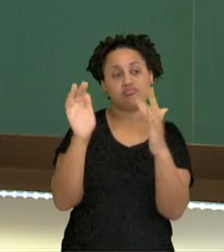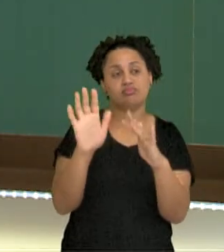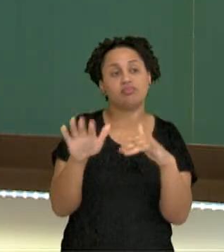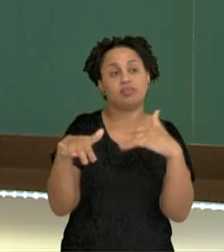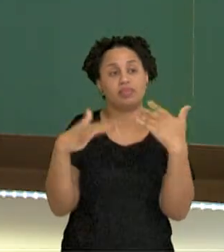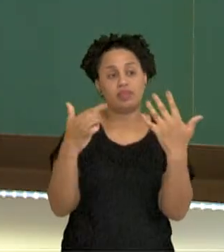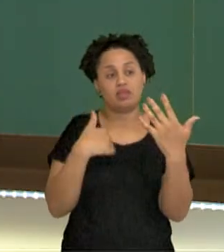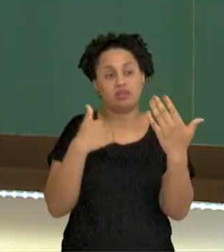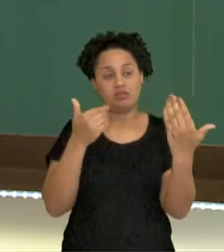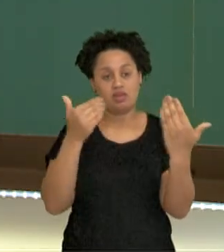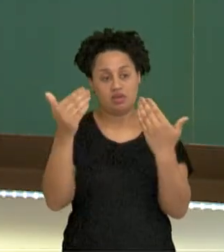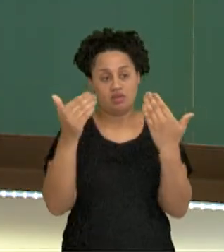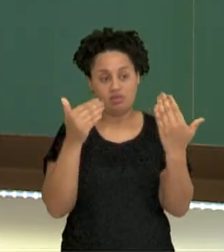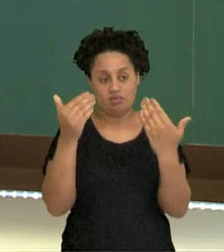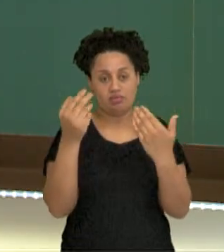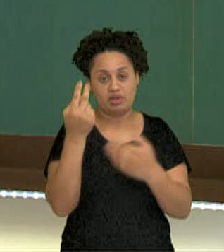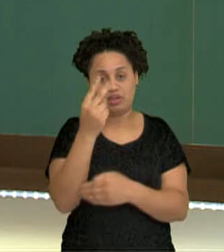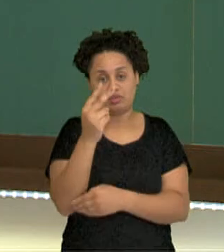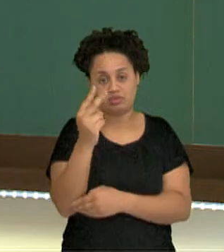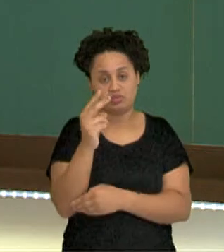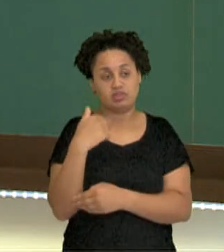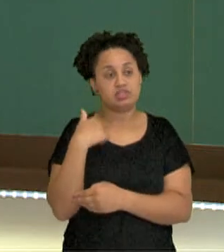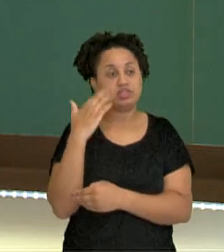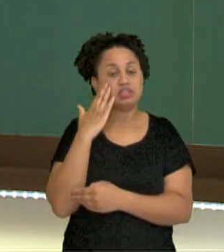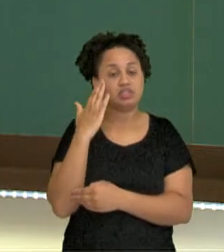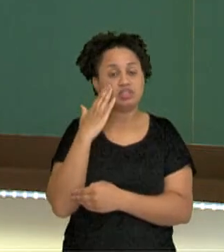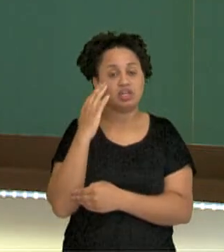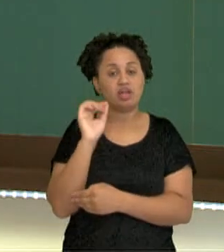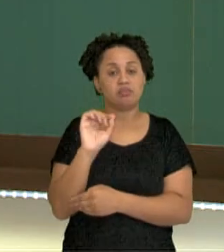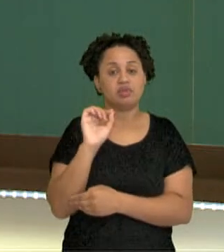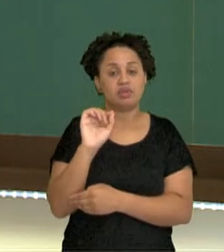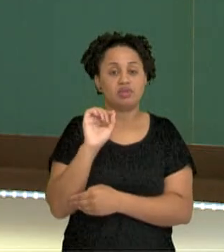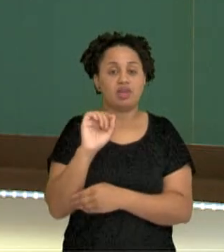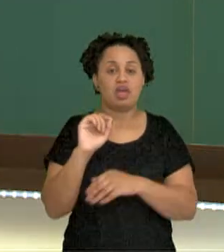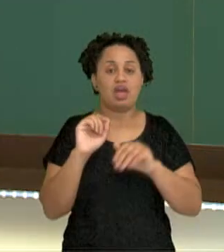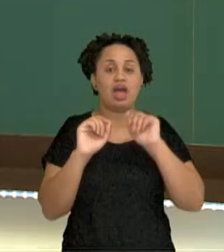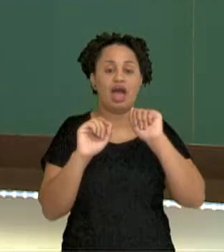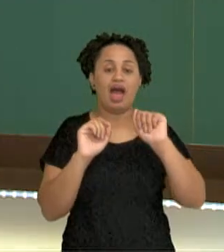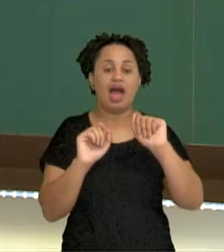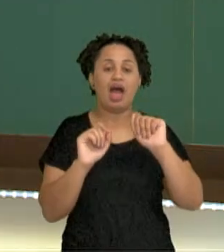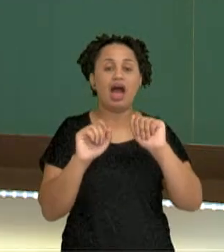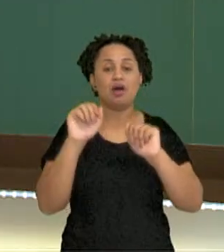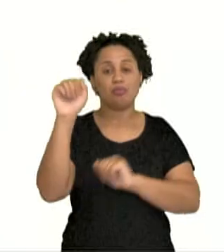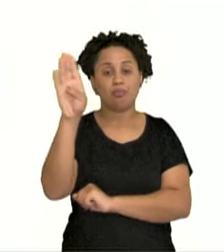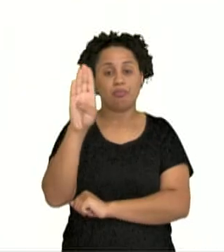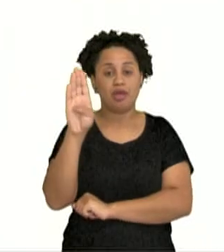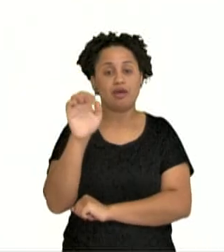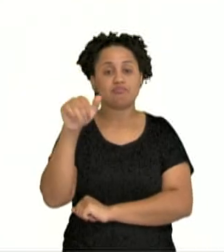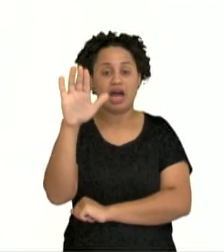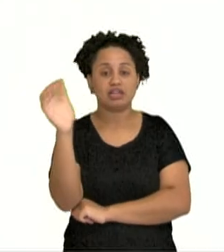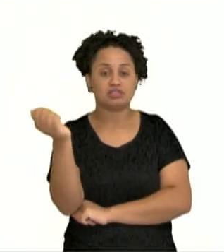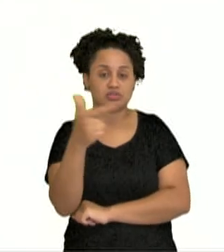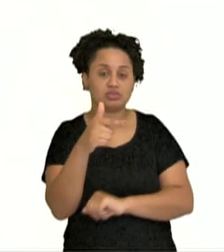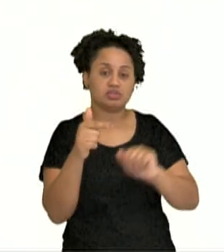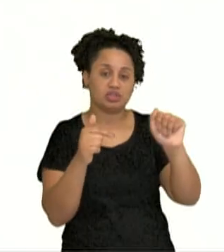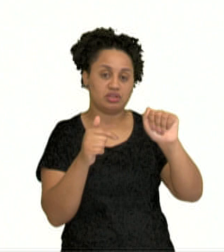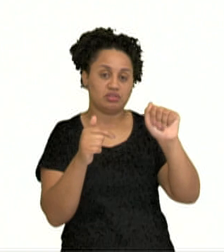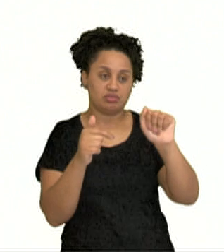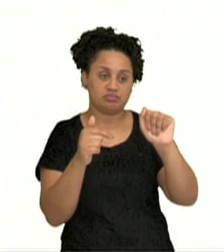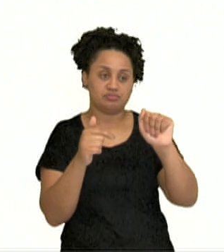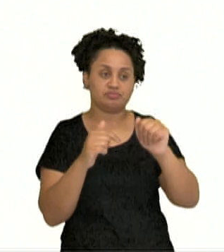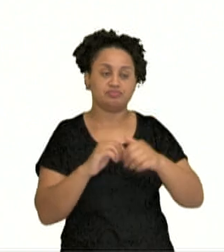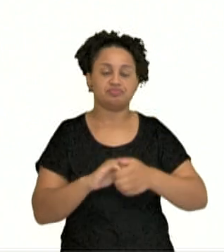vai comparar esses dois valores e chega à conclusão de que o A é menor do que o valor de